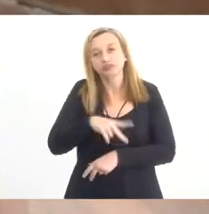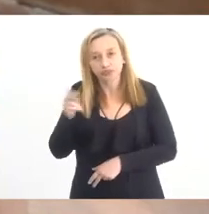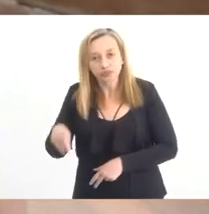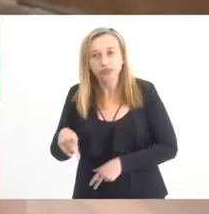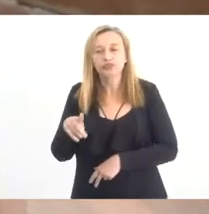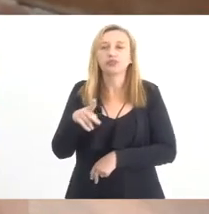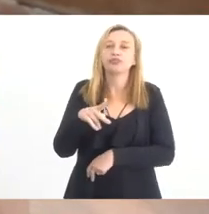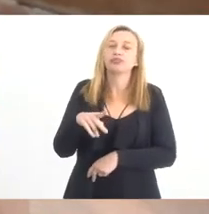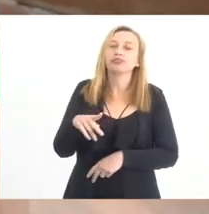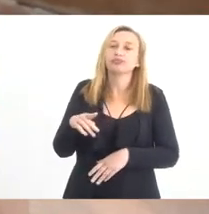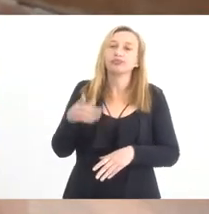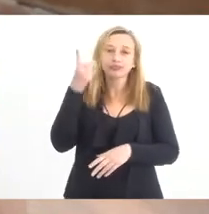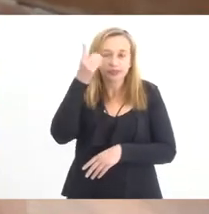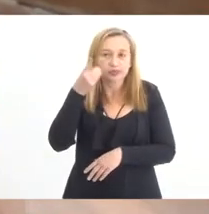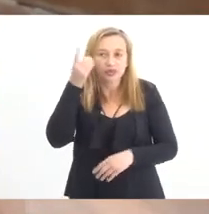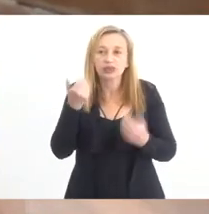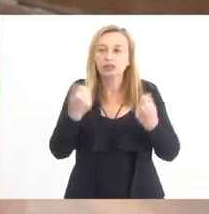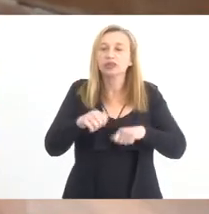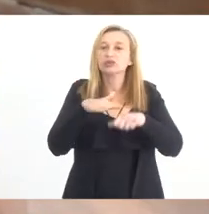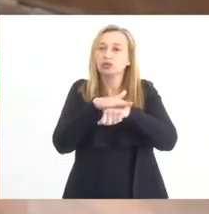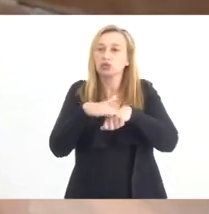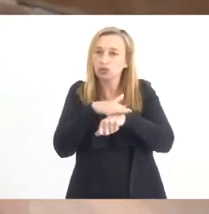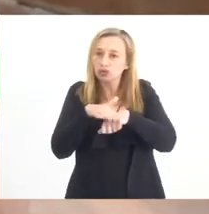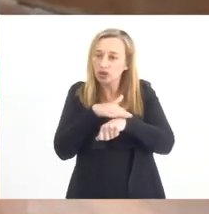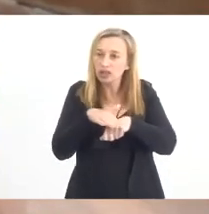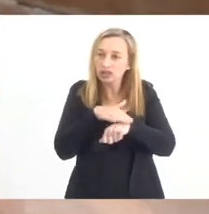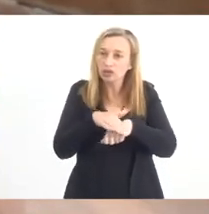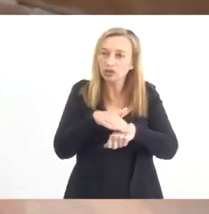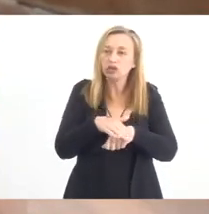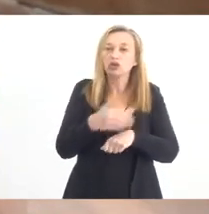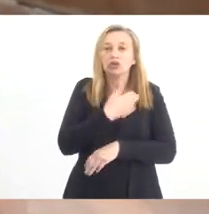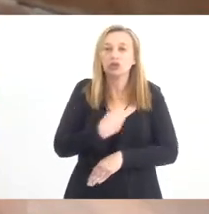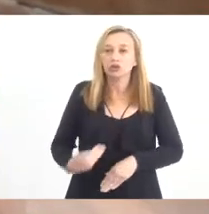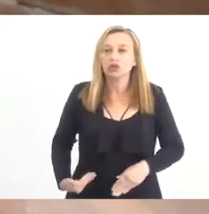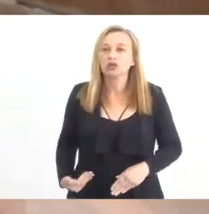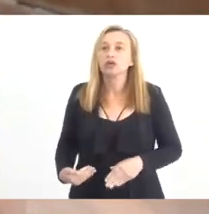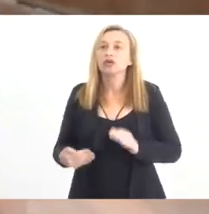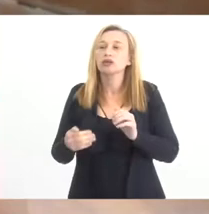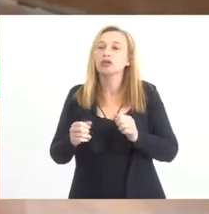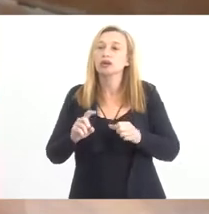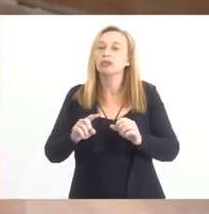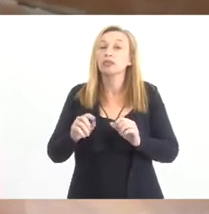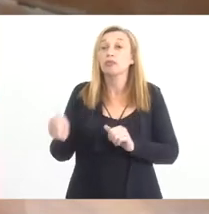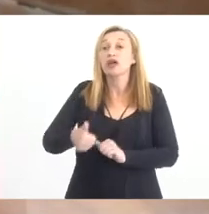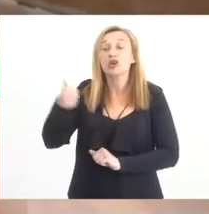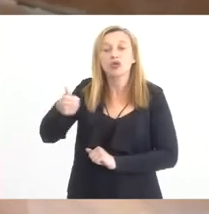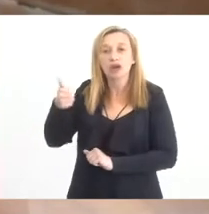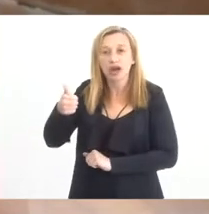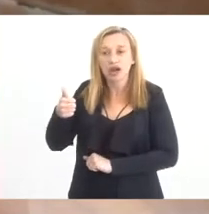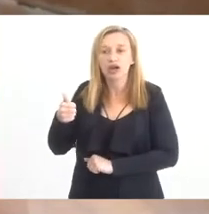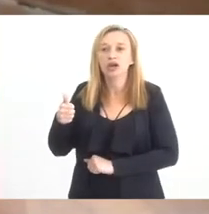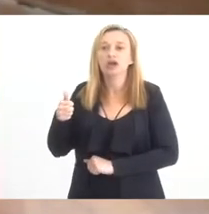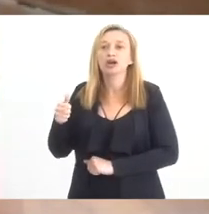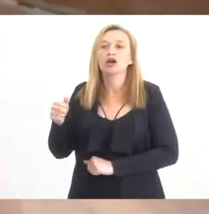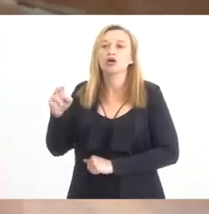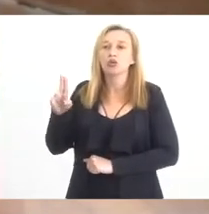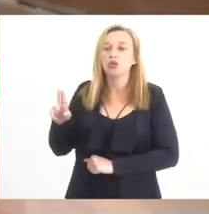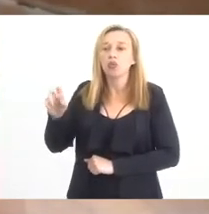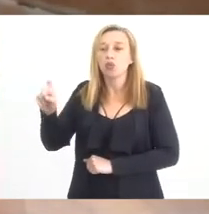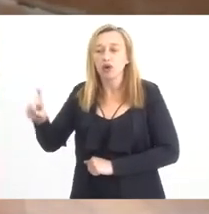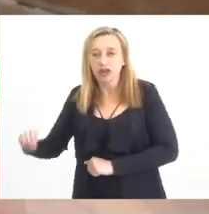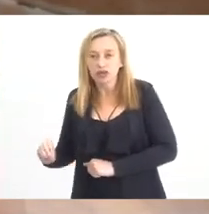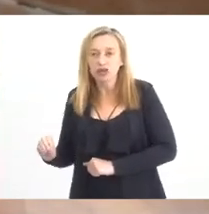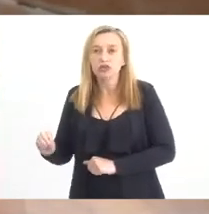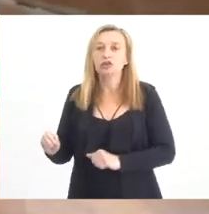quanto os deputados, teria que ter uma conversa com o governador para poder trazer melhorias para o ESO, condição de trabalho para